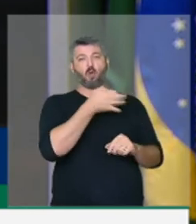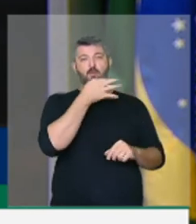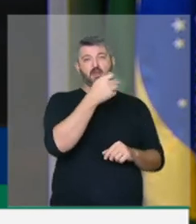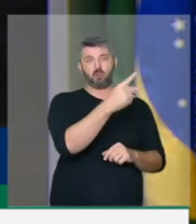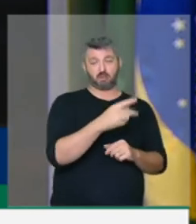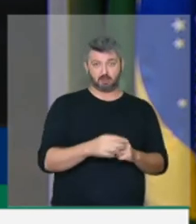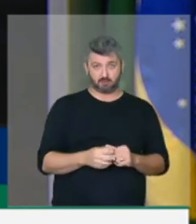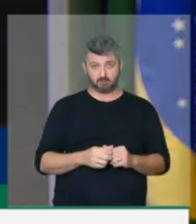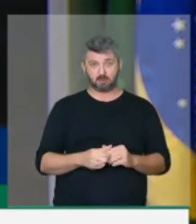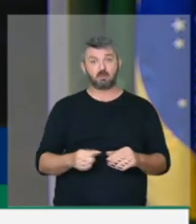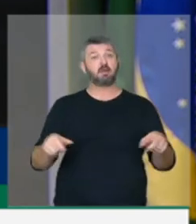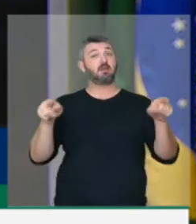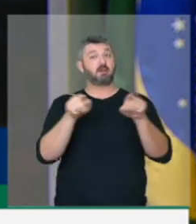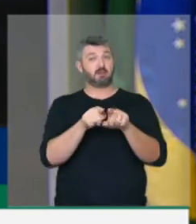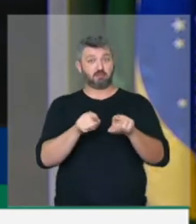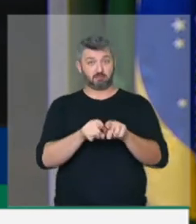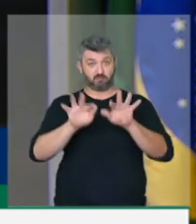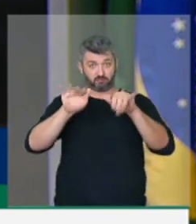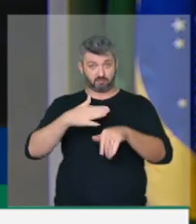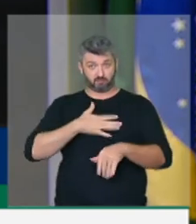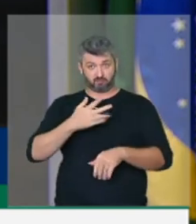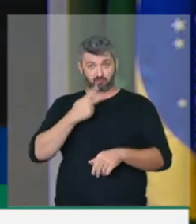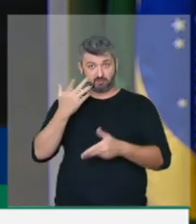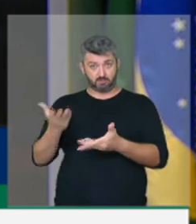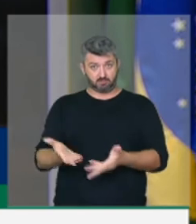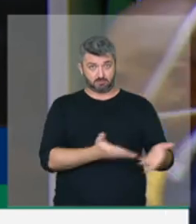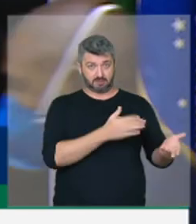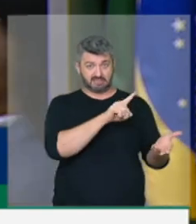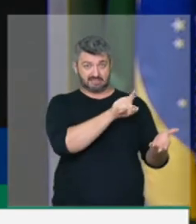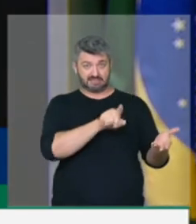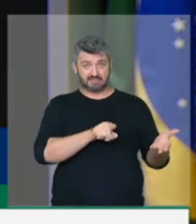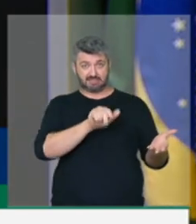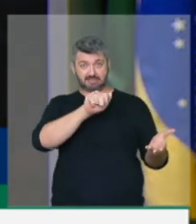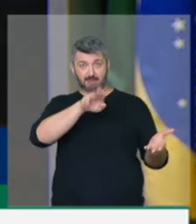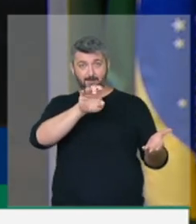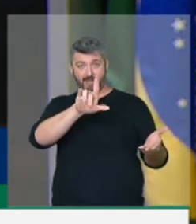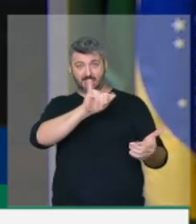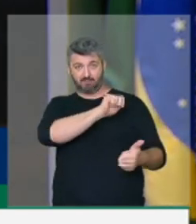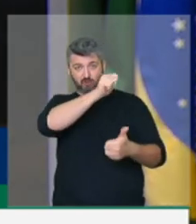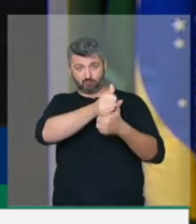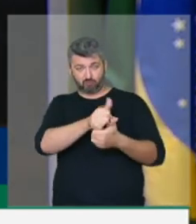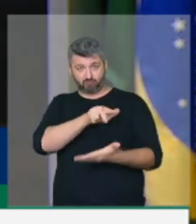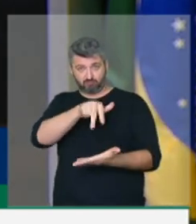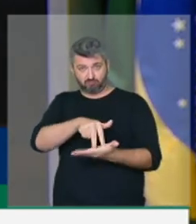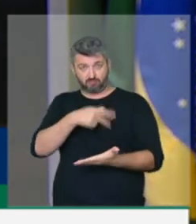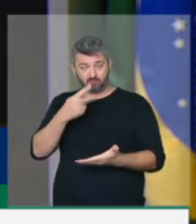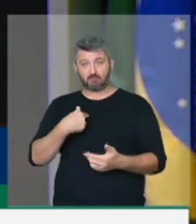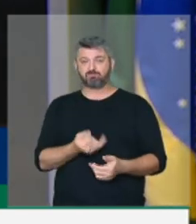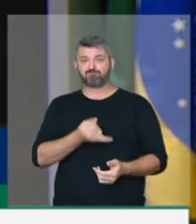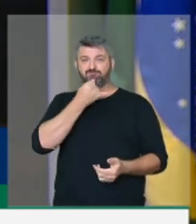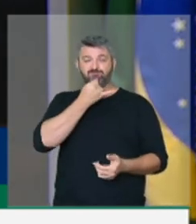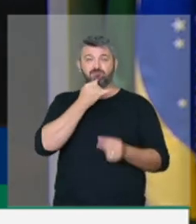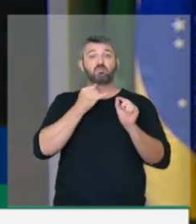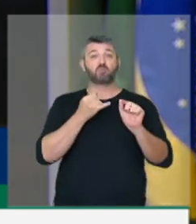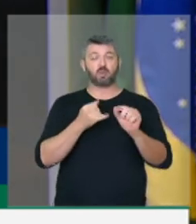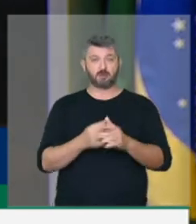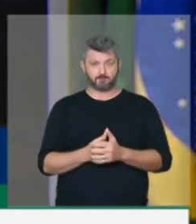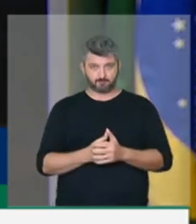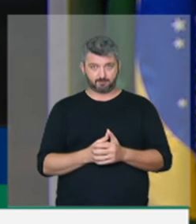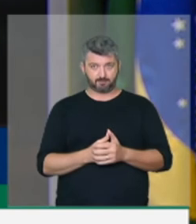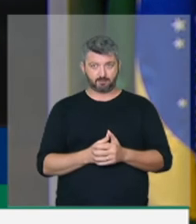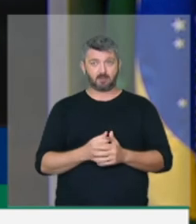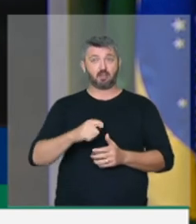reforçar também, presidente, já quase terminando a minha fala e passando para a deputada Carla Zambelli, da tristeza que vejo também